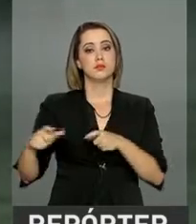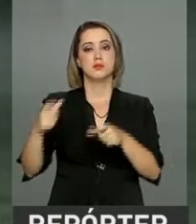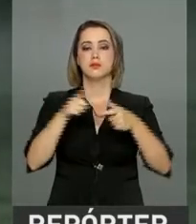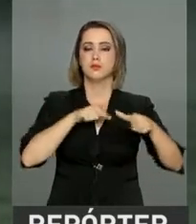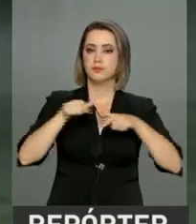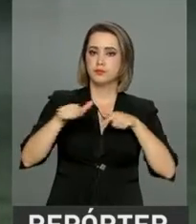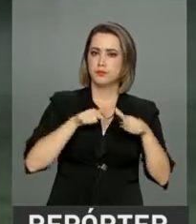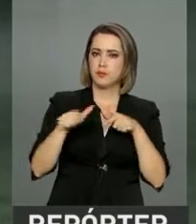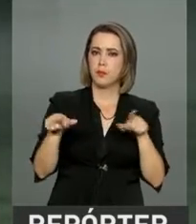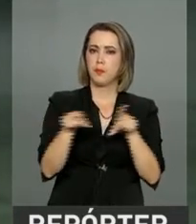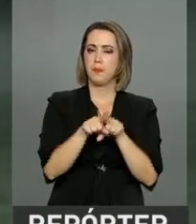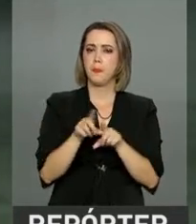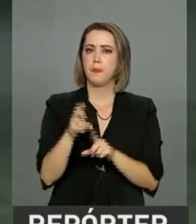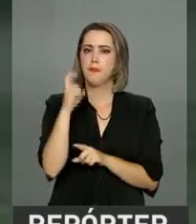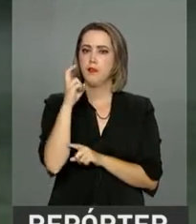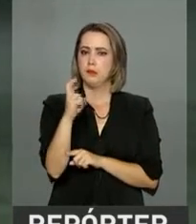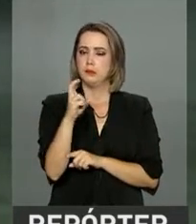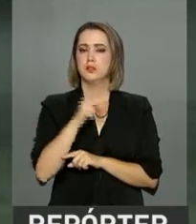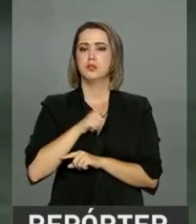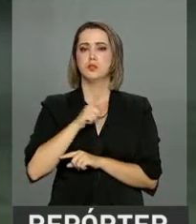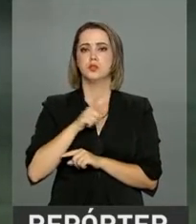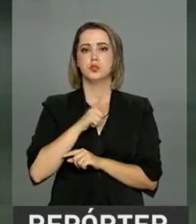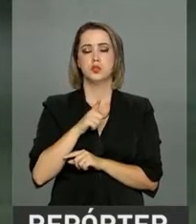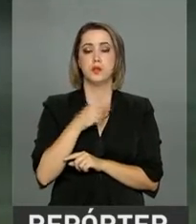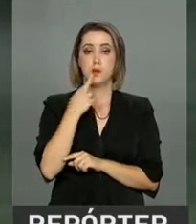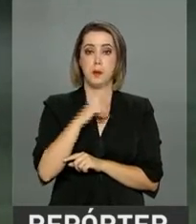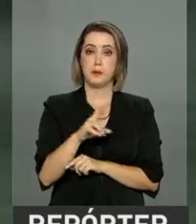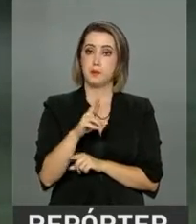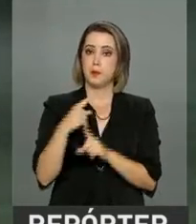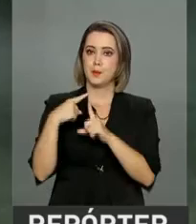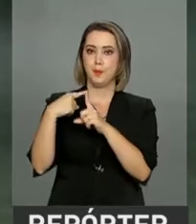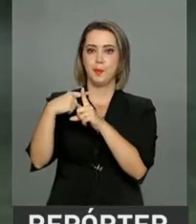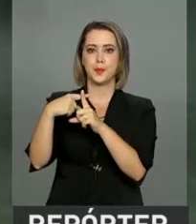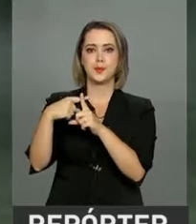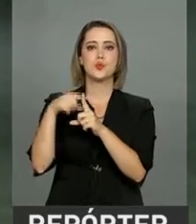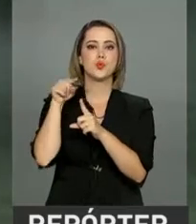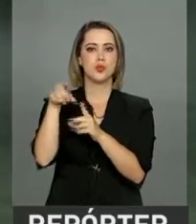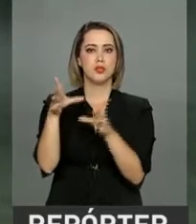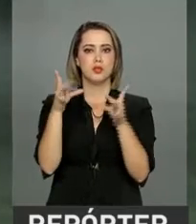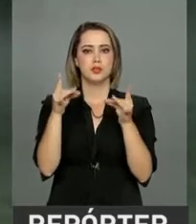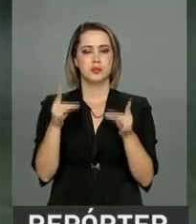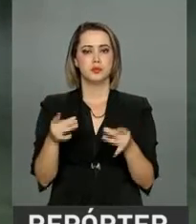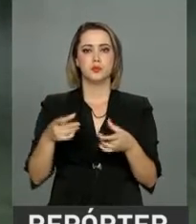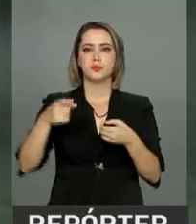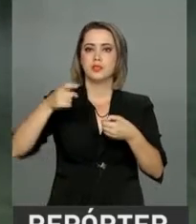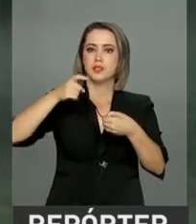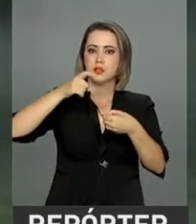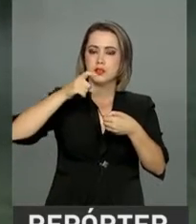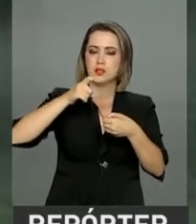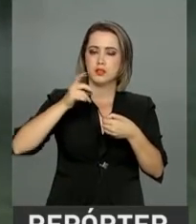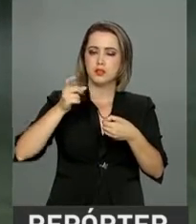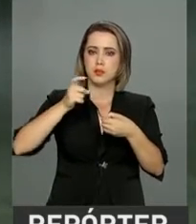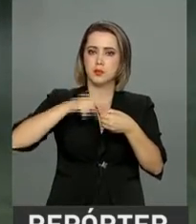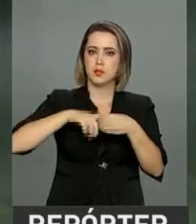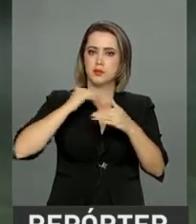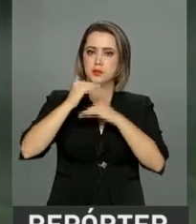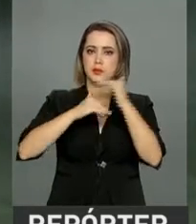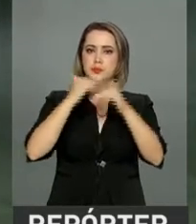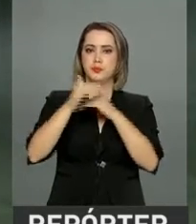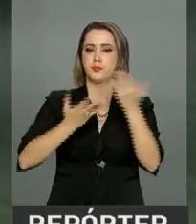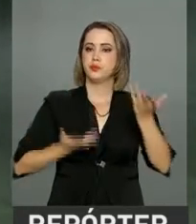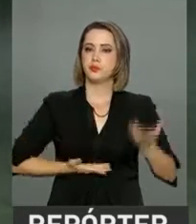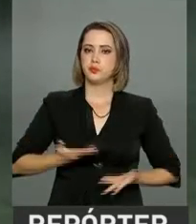avaliados cinco tiveram resultados positivos com destaque para a recuperação do setor de serviços e da indústria